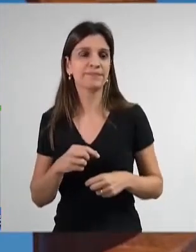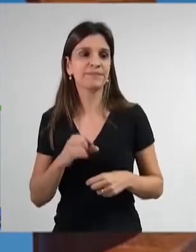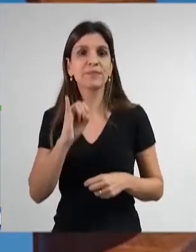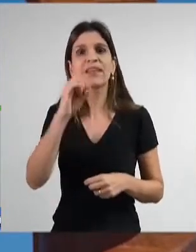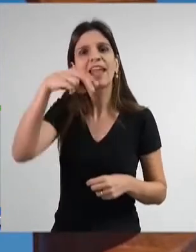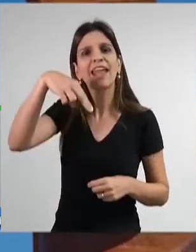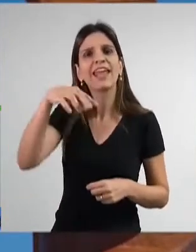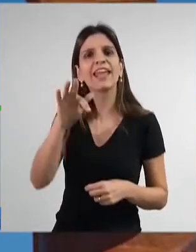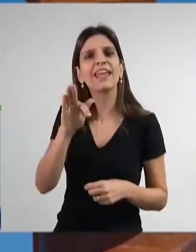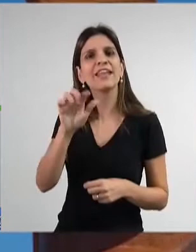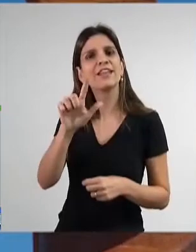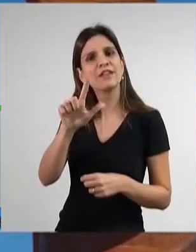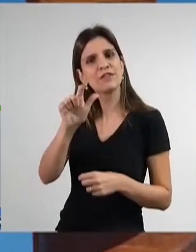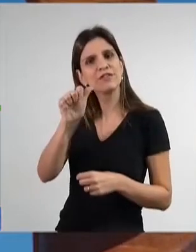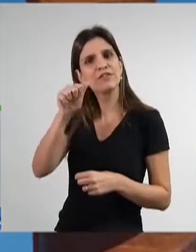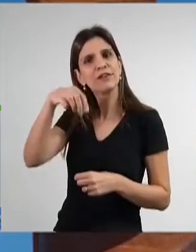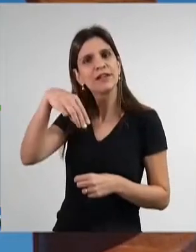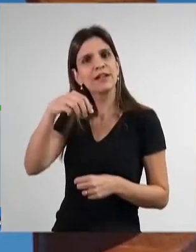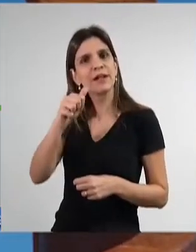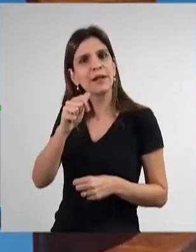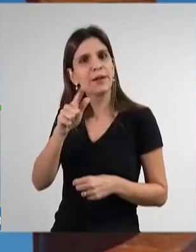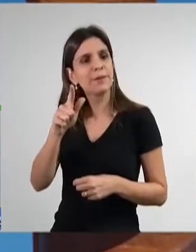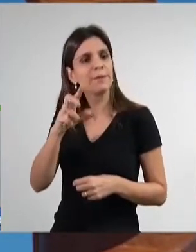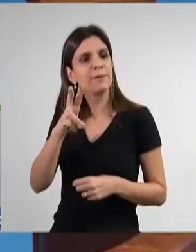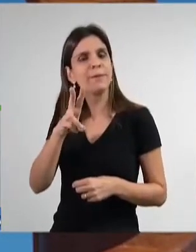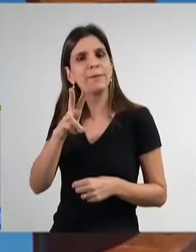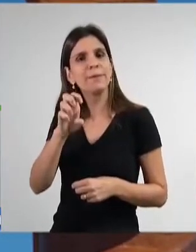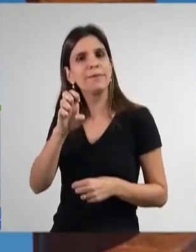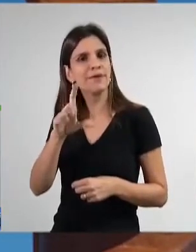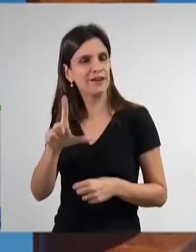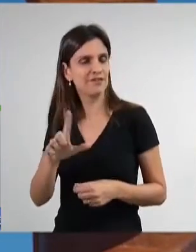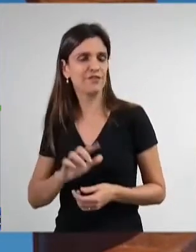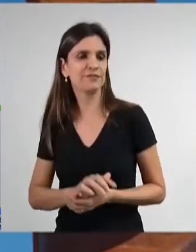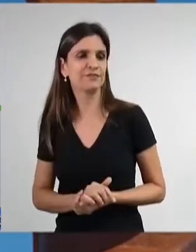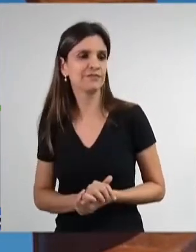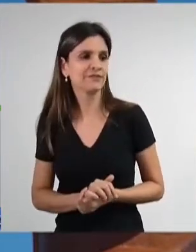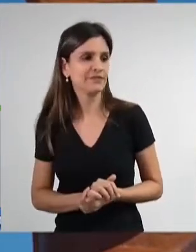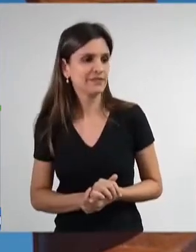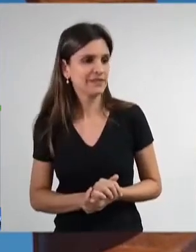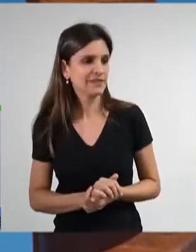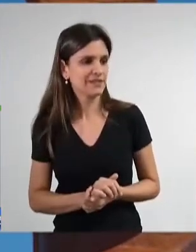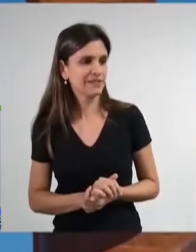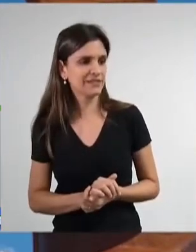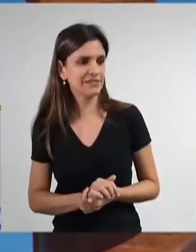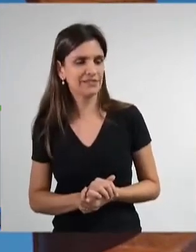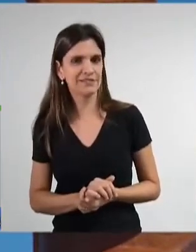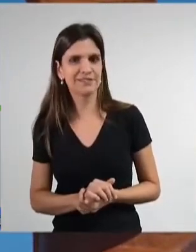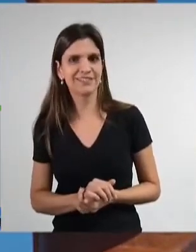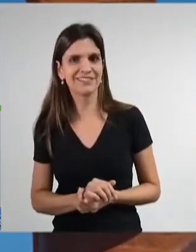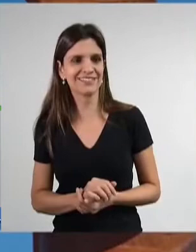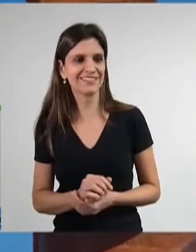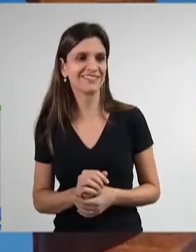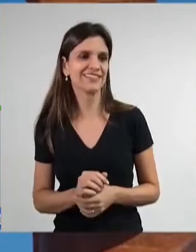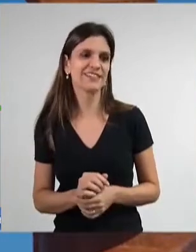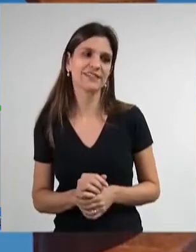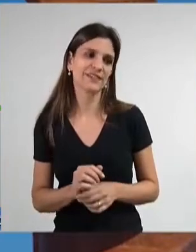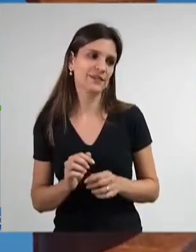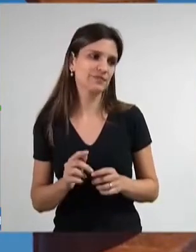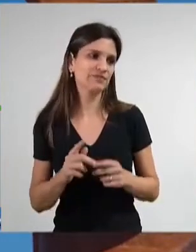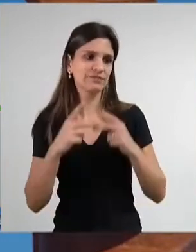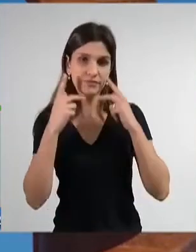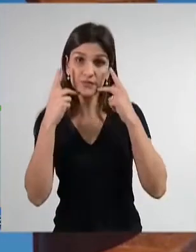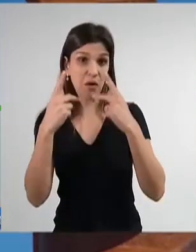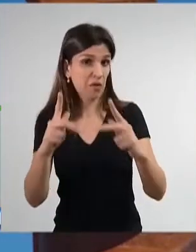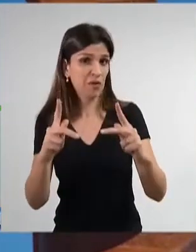quero ser profeta do apocalipse, né? Mas imagina só alguém que sai ali bêbado e bate numa bomba de